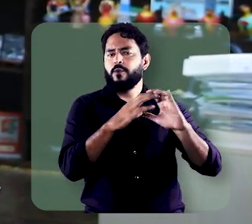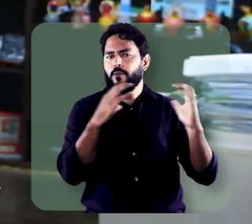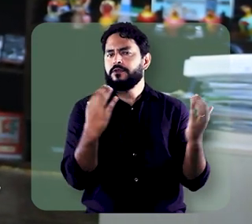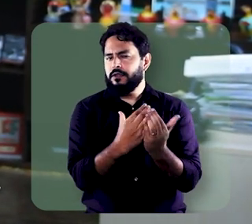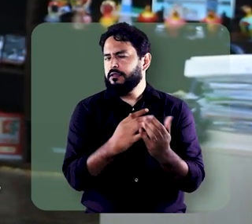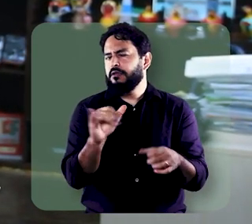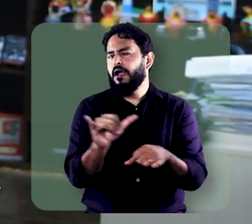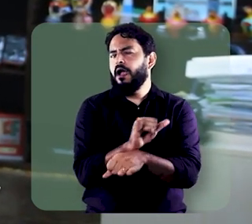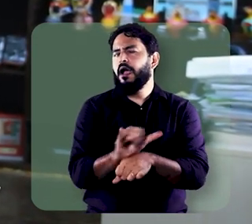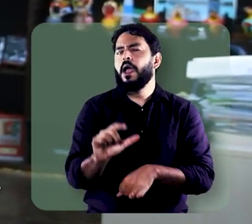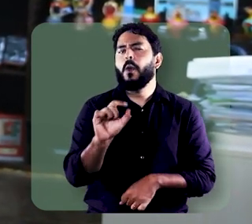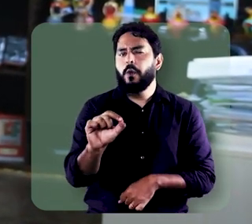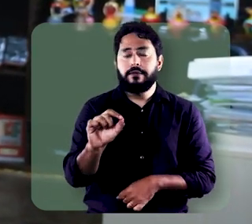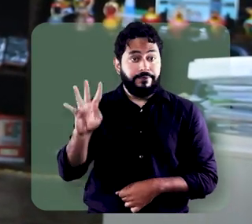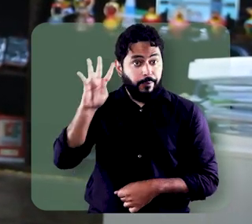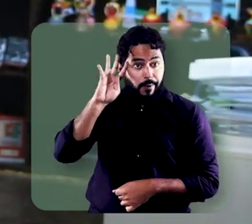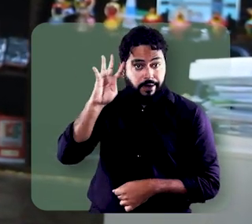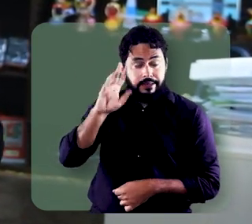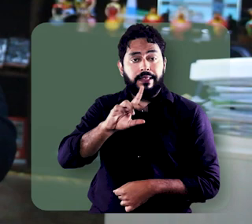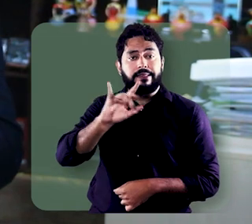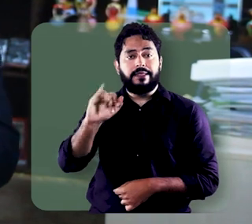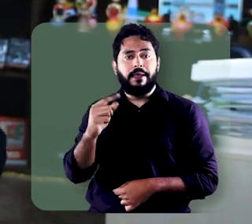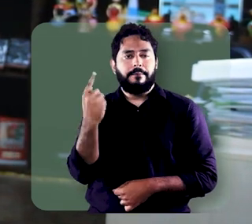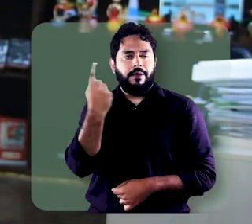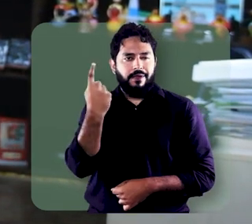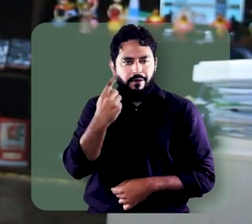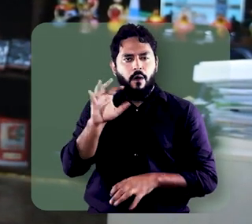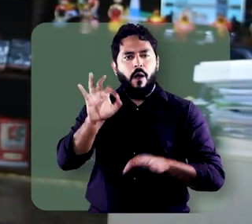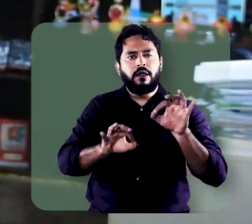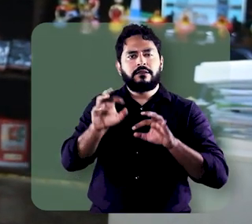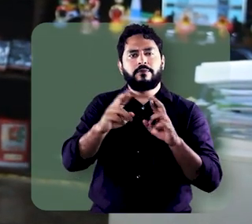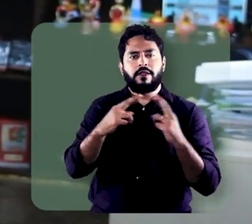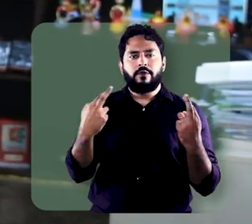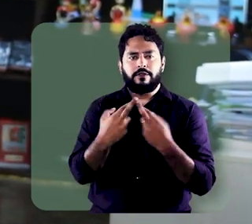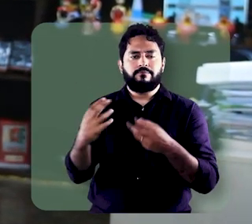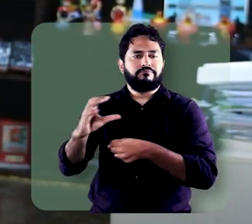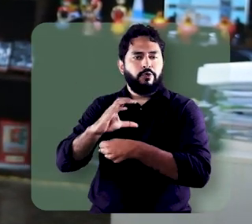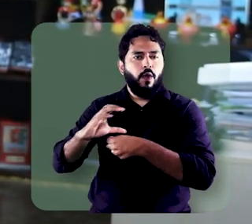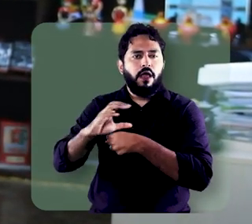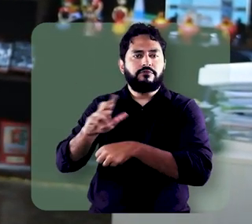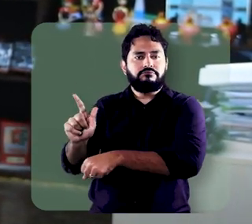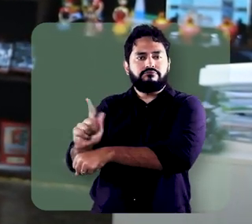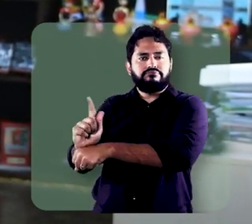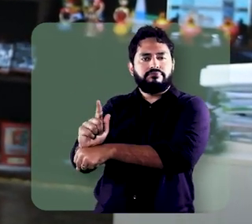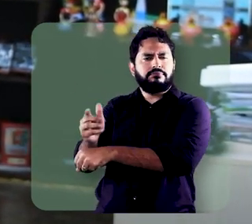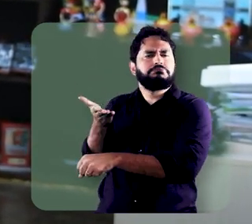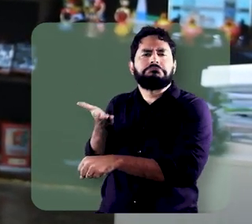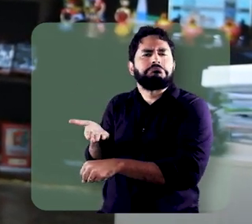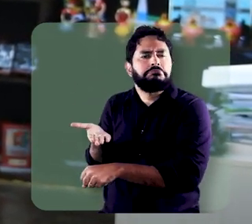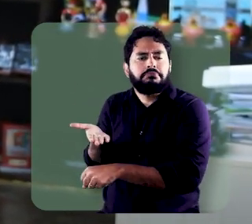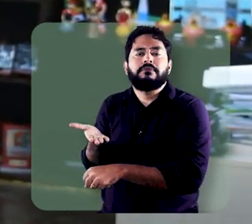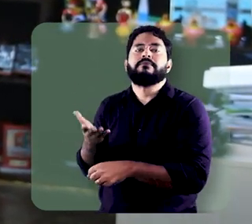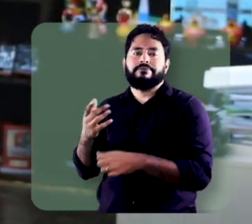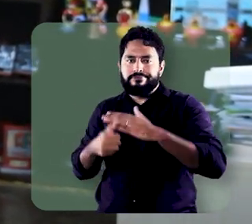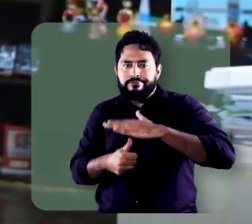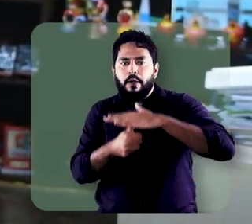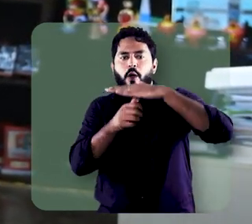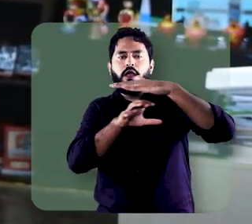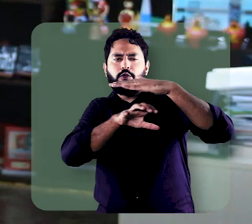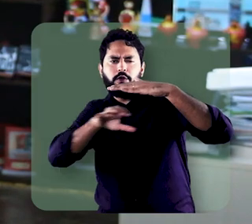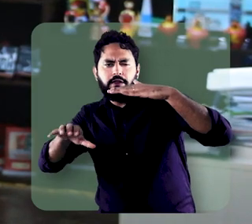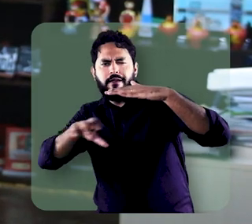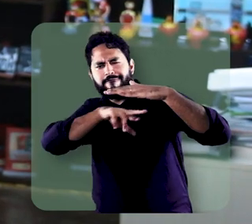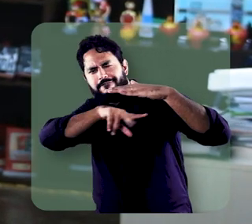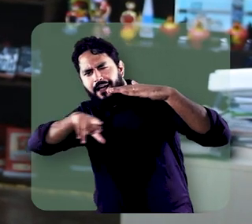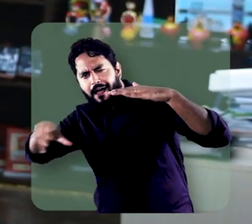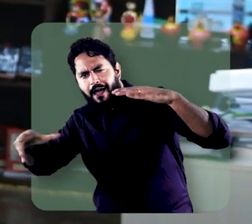responsabilidade junto à comunidade, realizamos nesta quarta, dia 1º, uma reunião do Colégio de Dirigentes, instância que